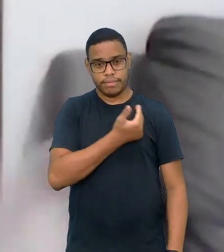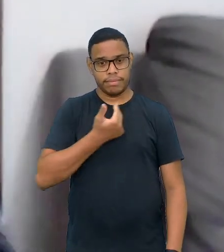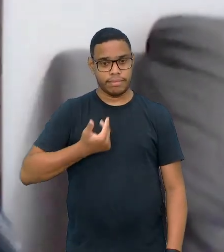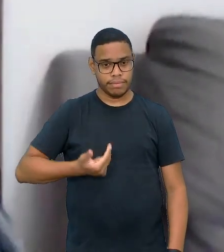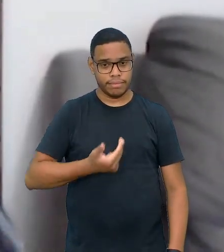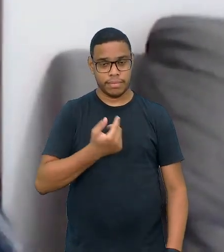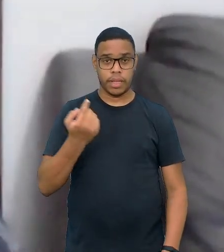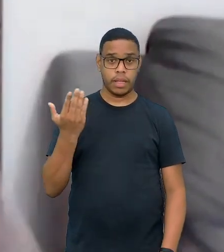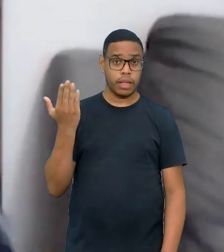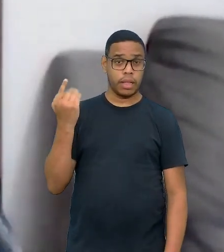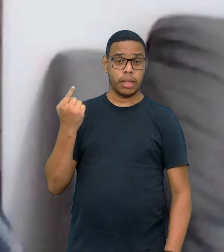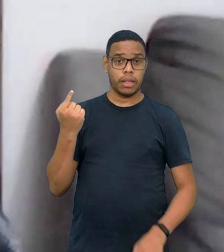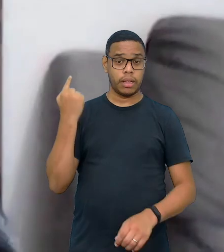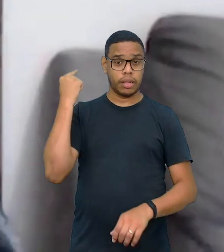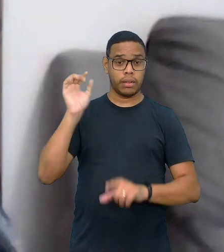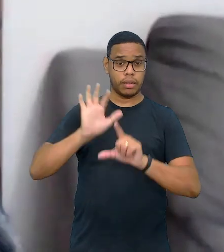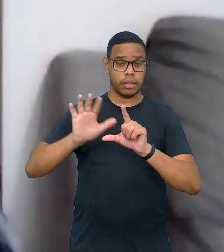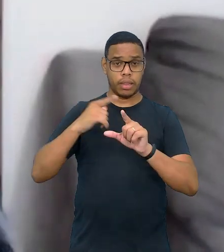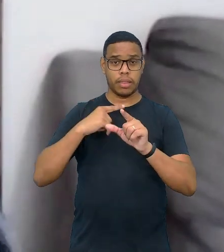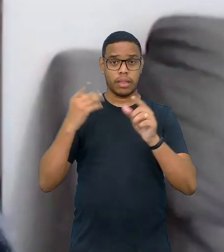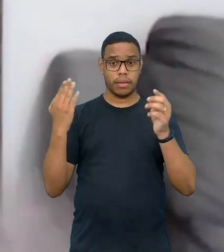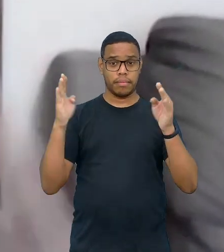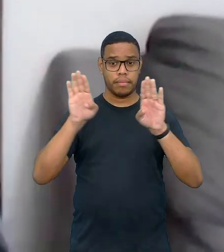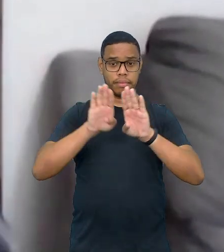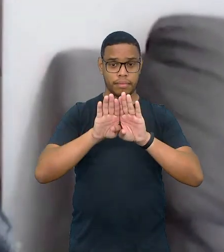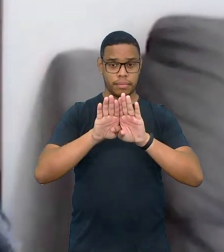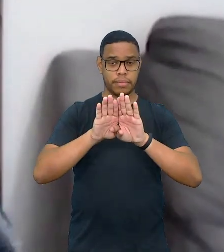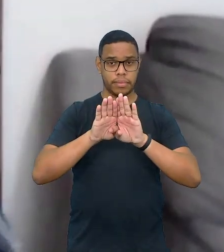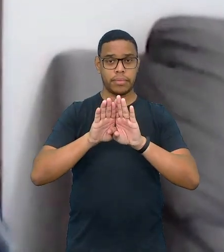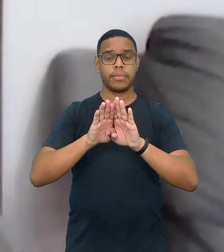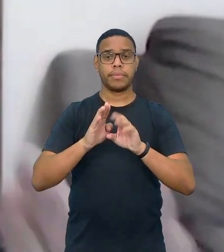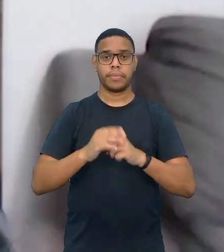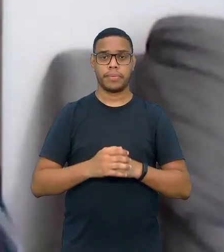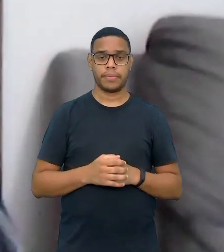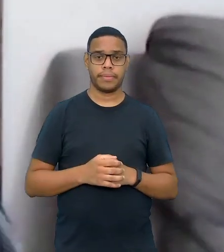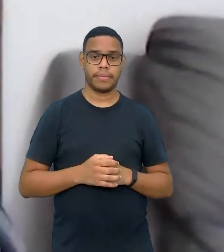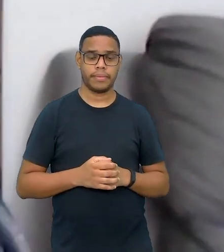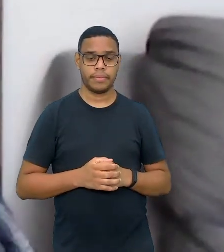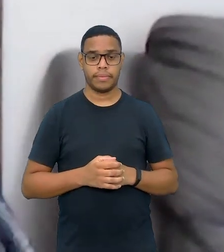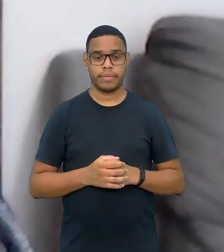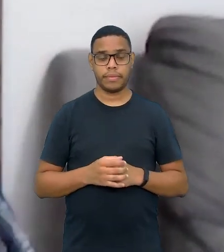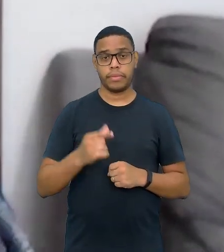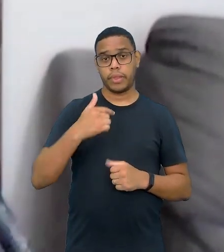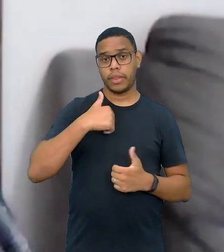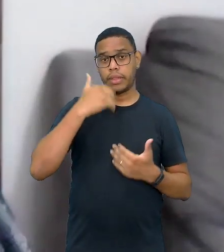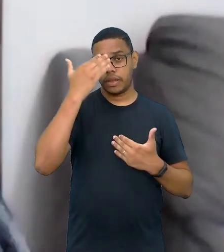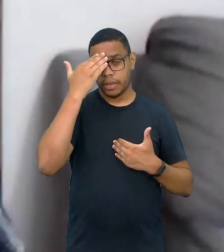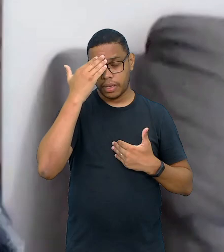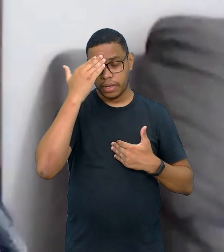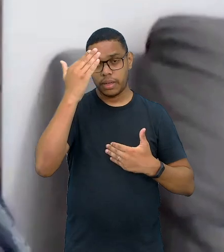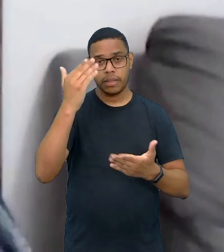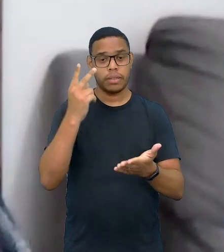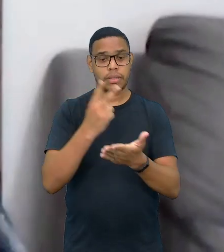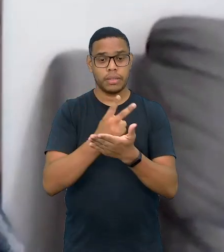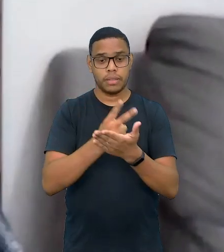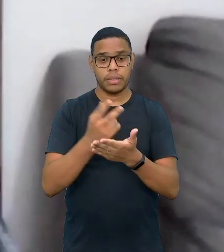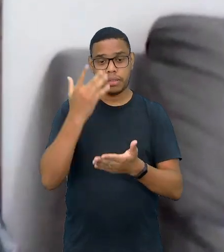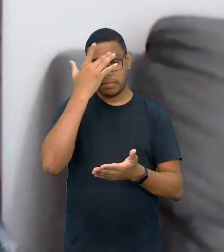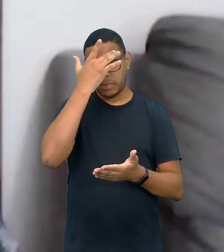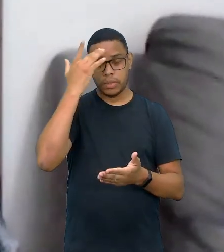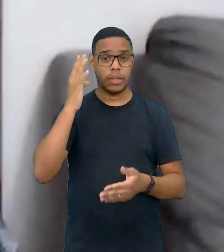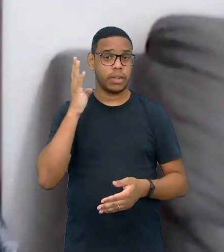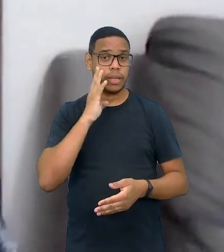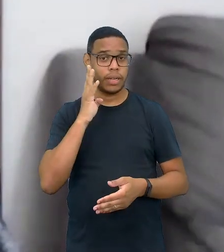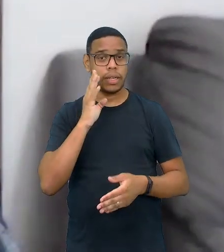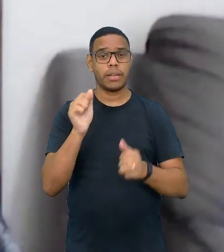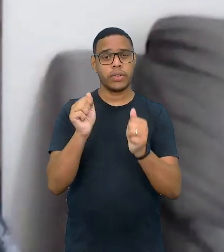e atrás de mim tem uma porta, tá, de madeira. Então, eu agradeço sempre, né, esse pessoal super bacana que está